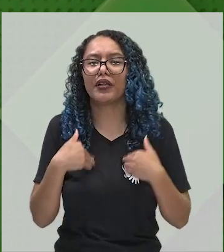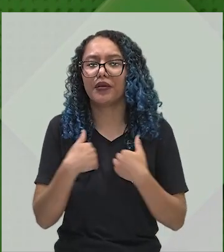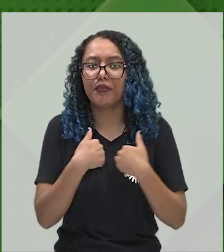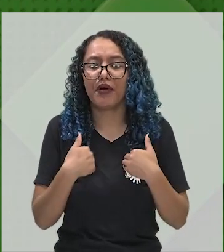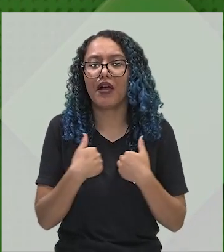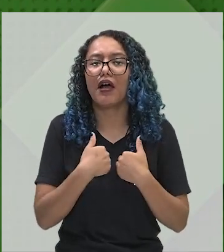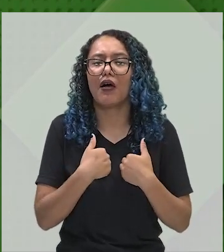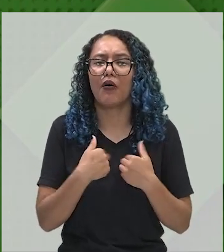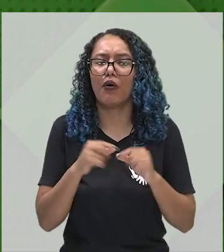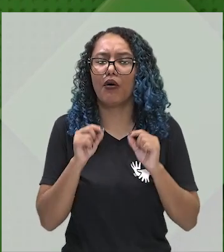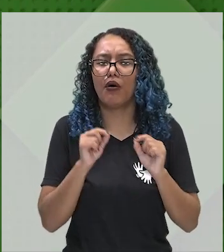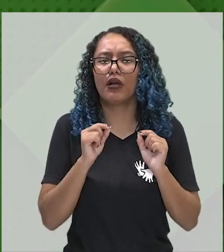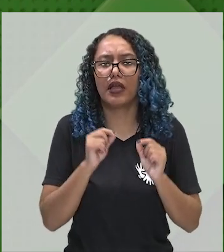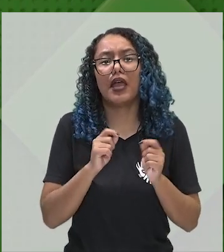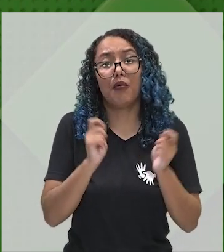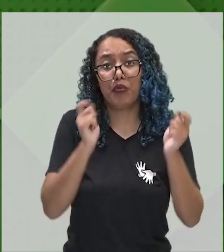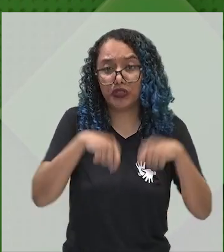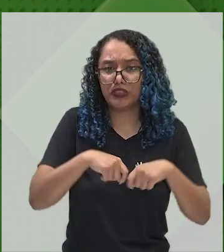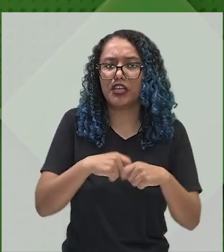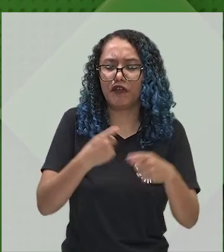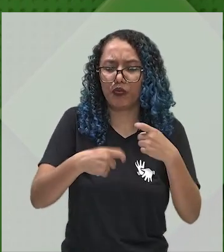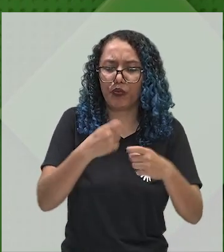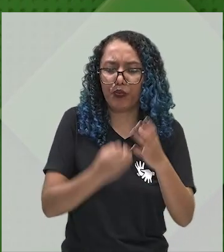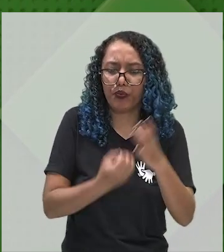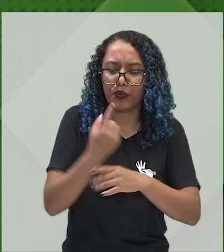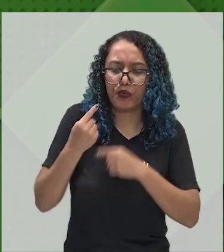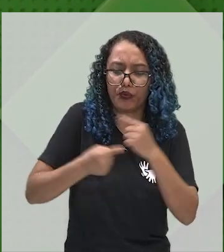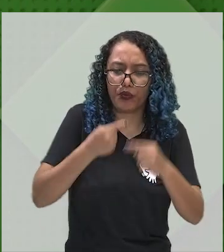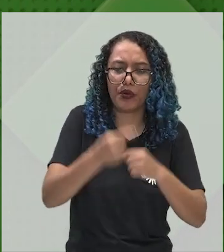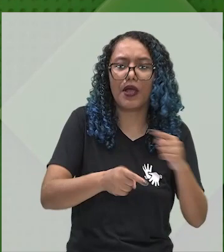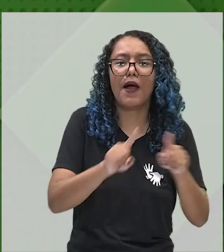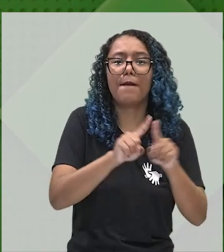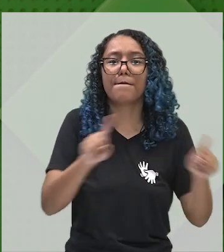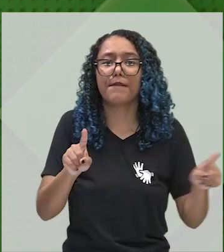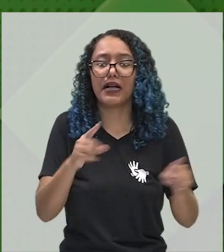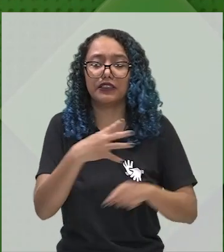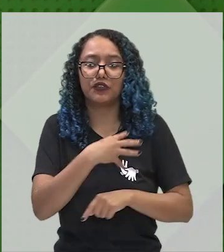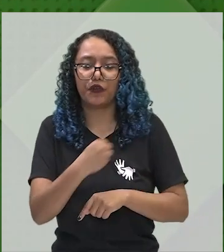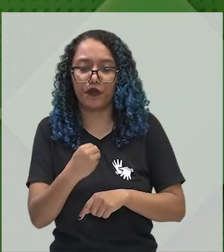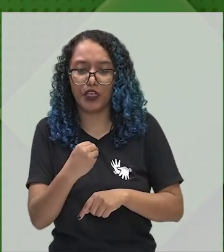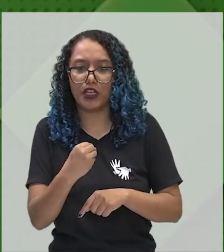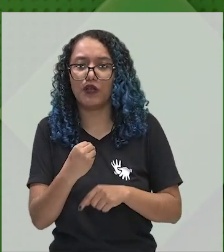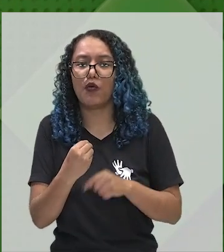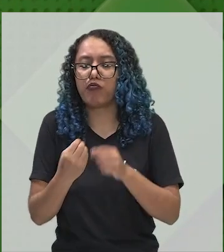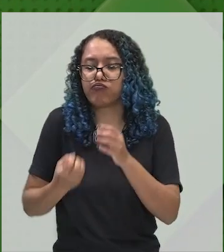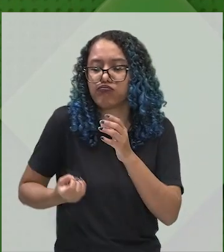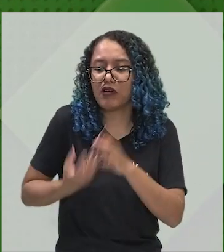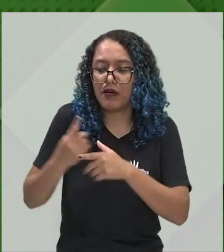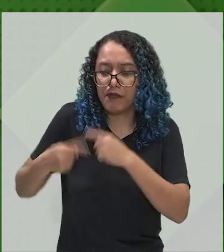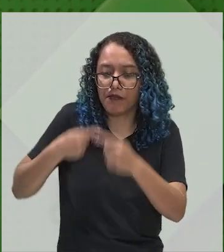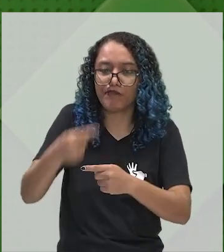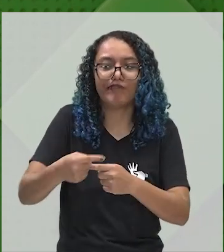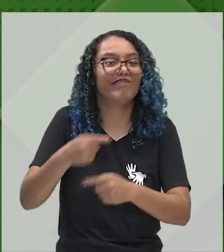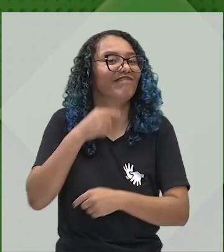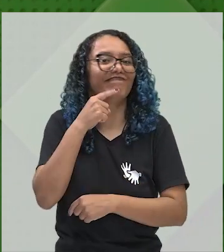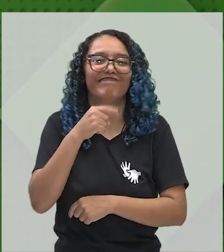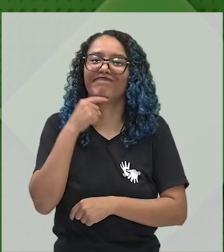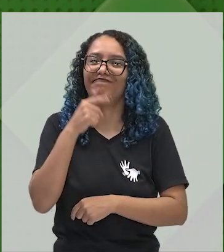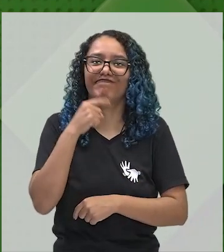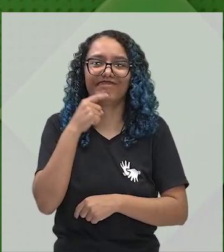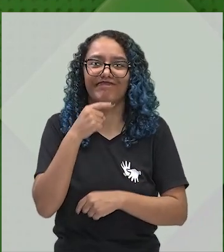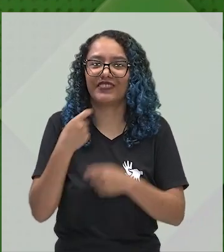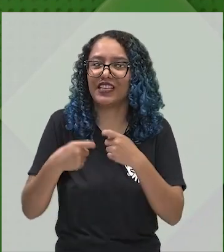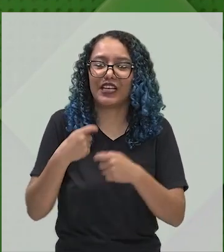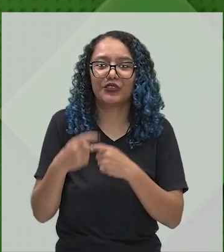têm esse potencial de cruzar entre si, gerar descendentes, mas esses descendentes, eles não são férteis. Então existe aí